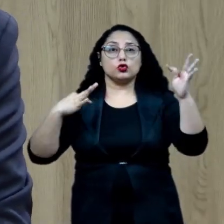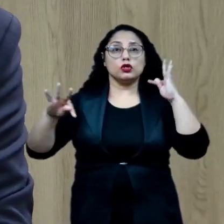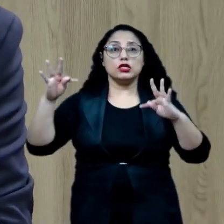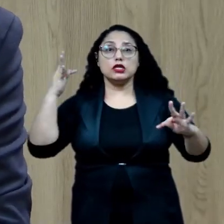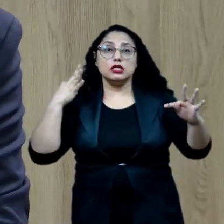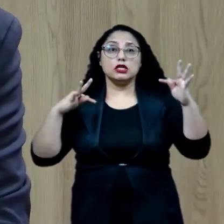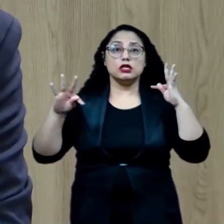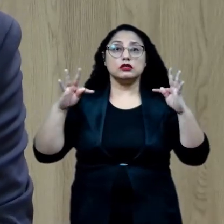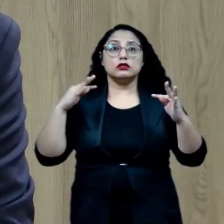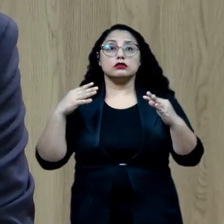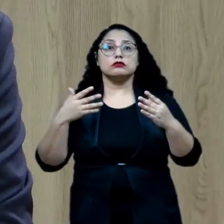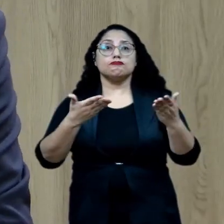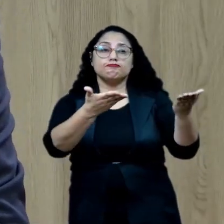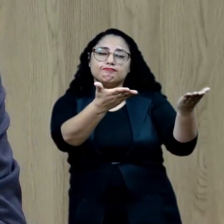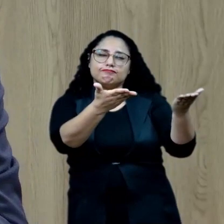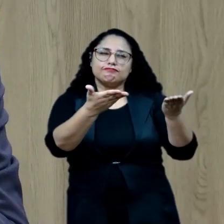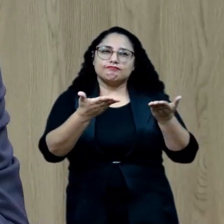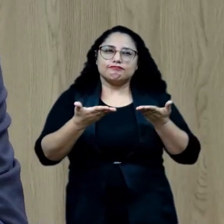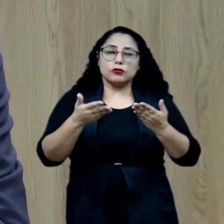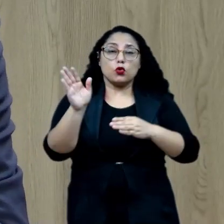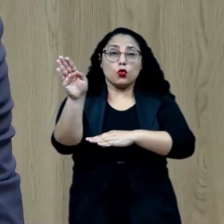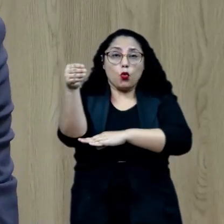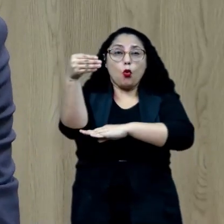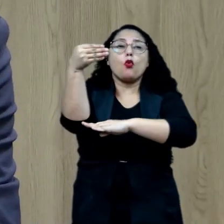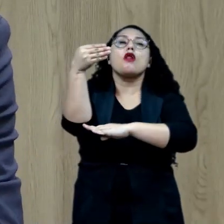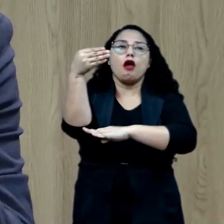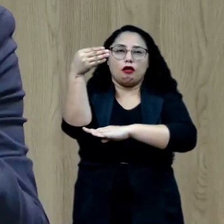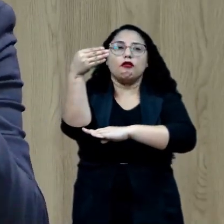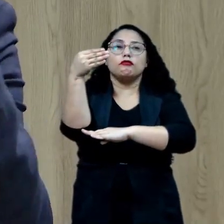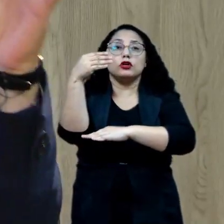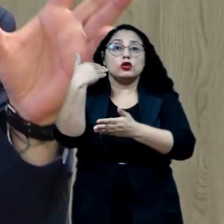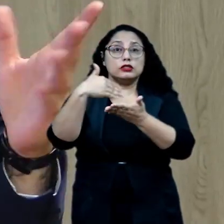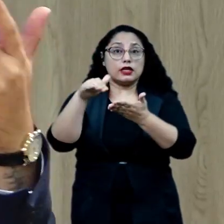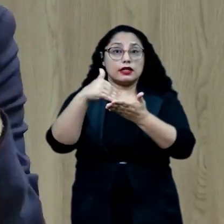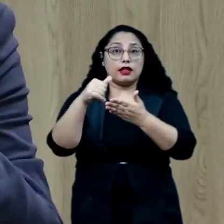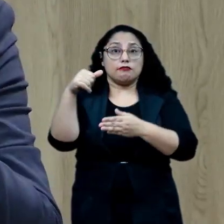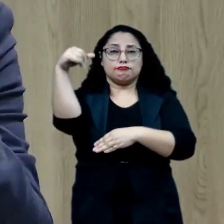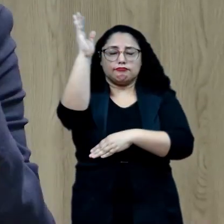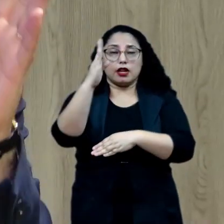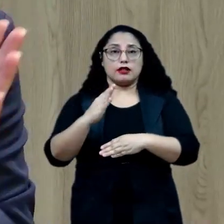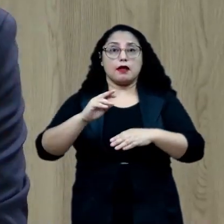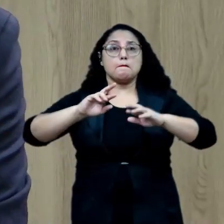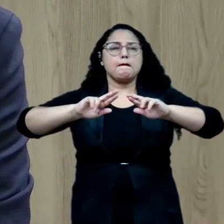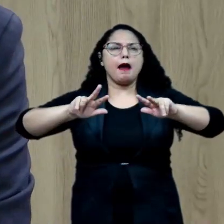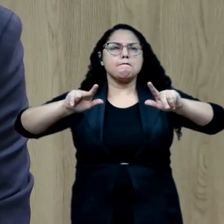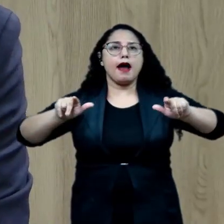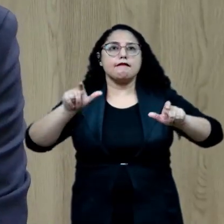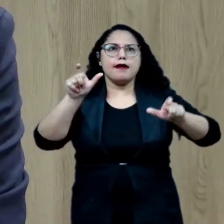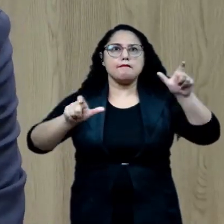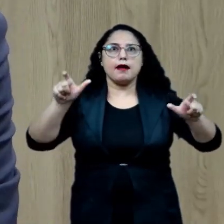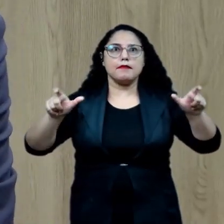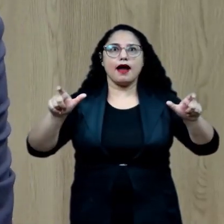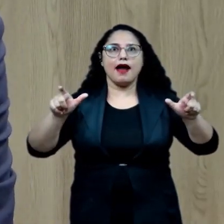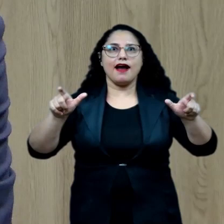turismo, da hospitalidade. Então, o secretariado brasileiro ele é multifacetado.